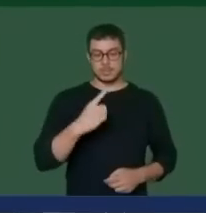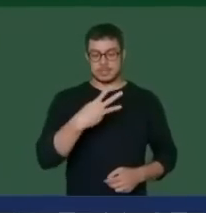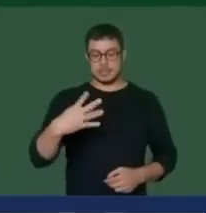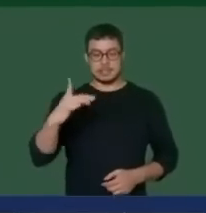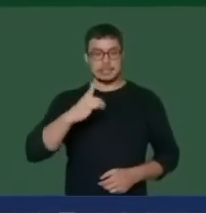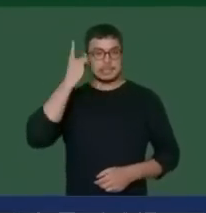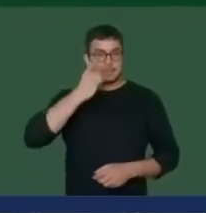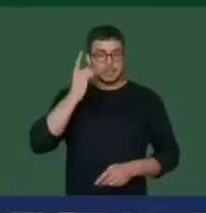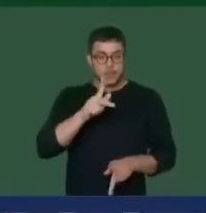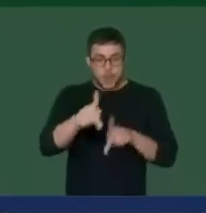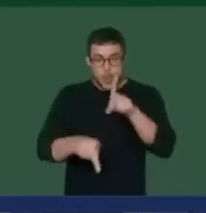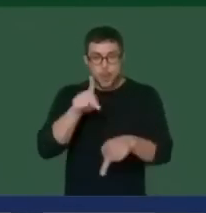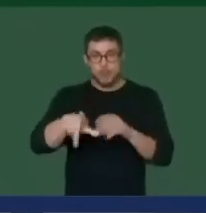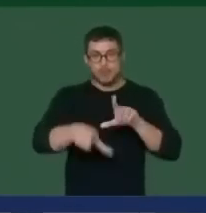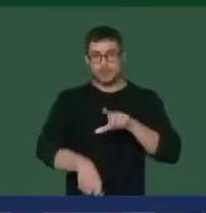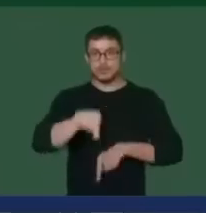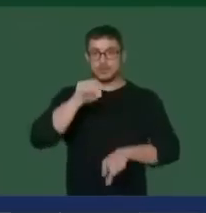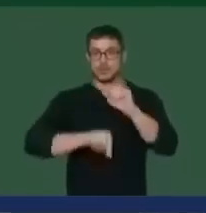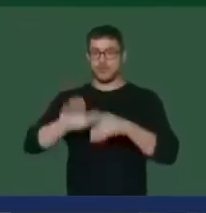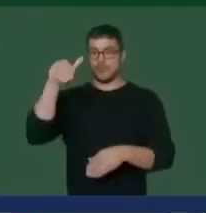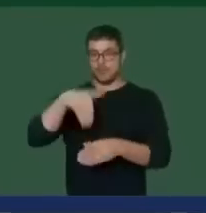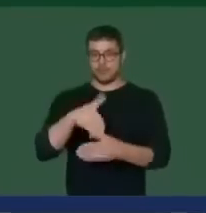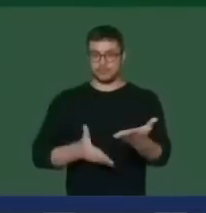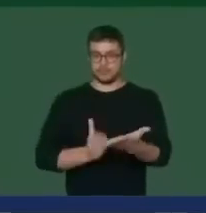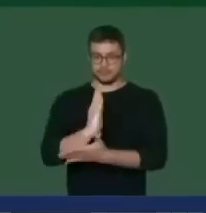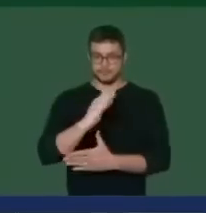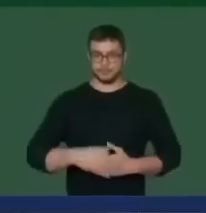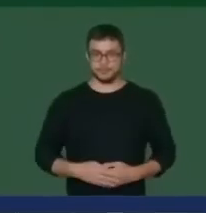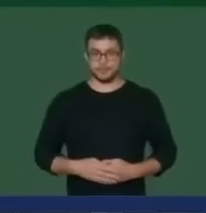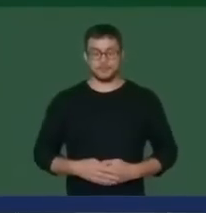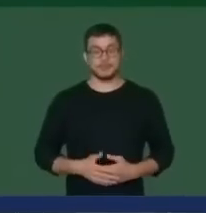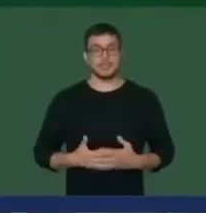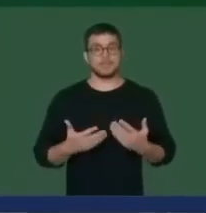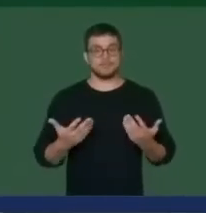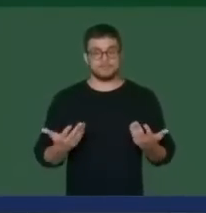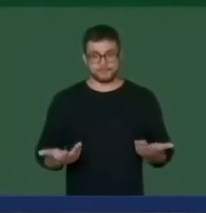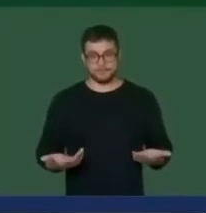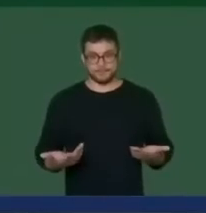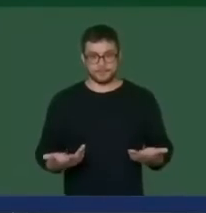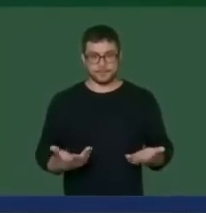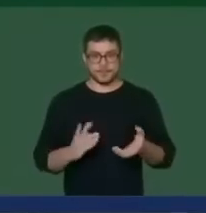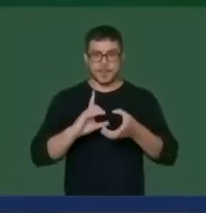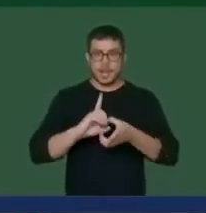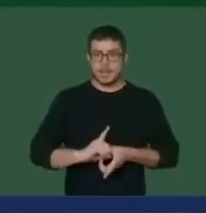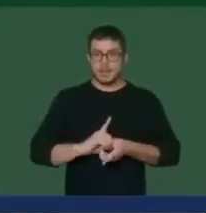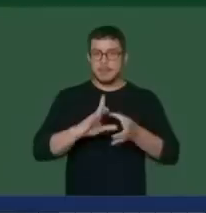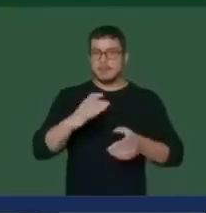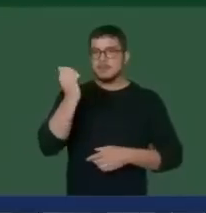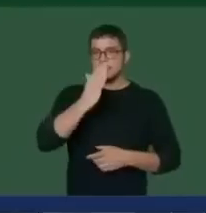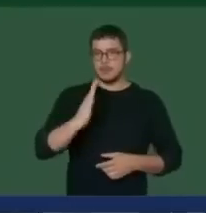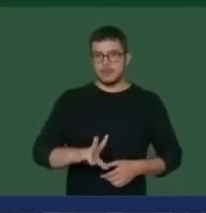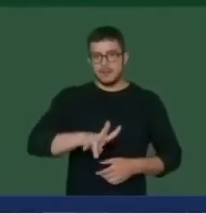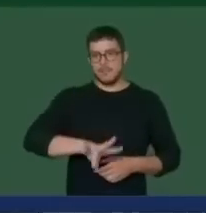eleitos democraticamente pelo voto popular. Só assim a democracia brasileira seguirá